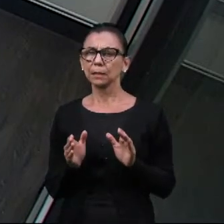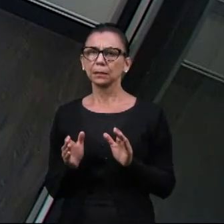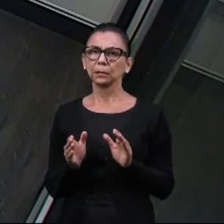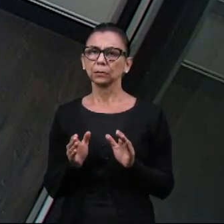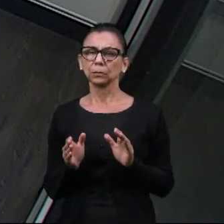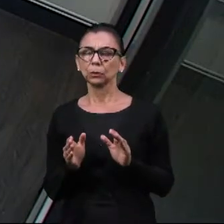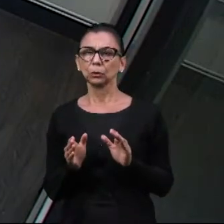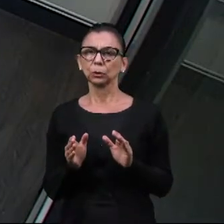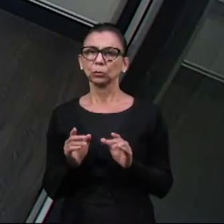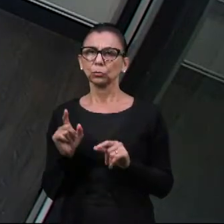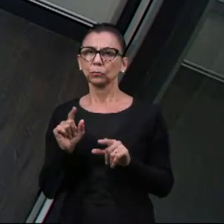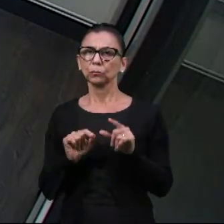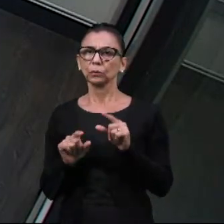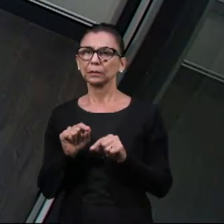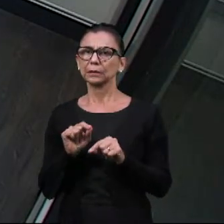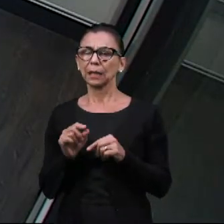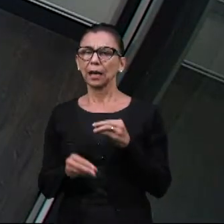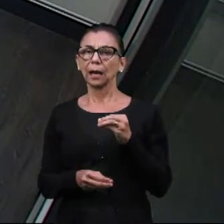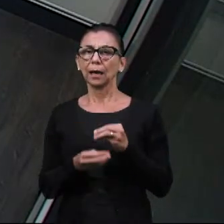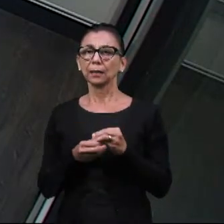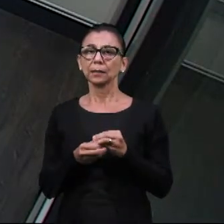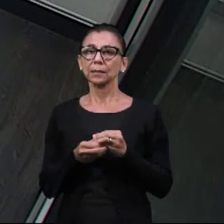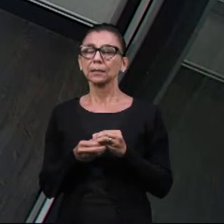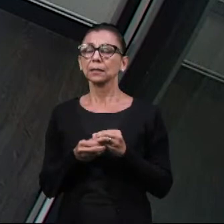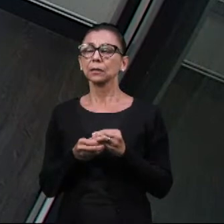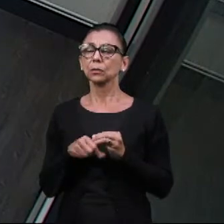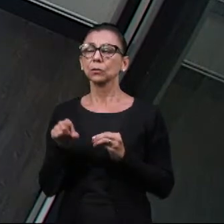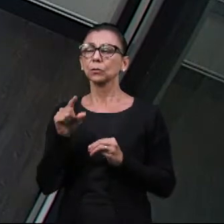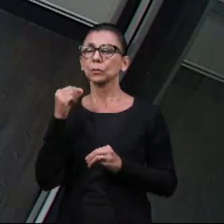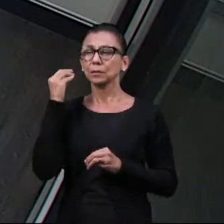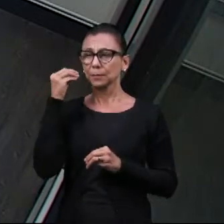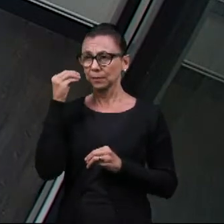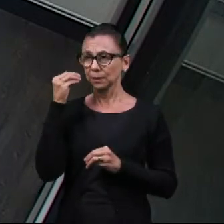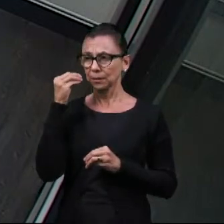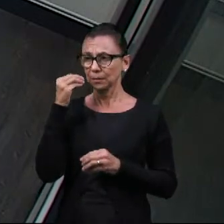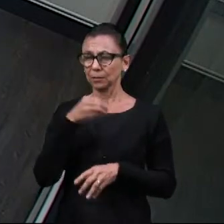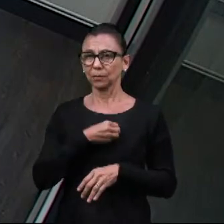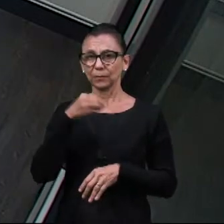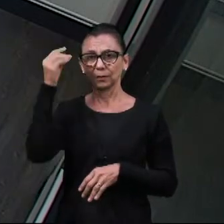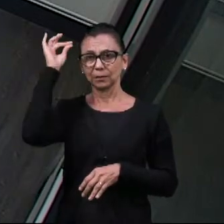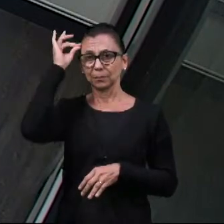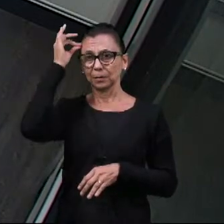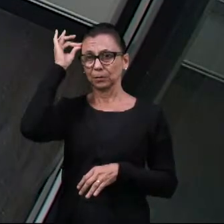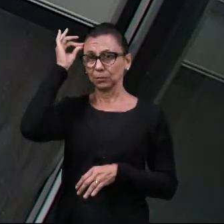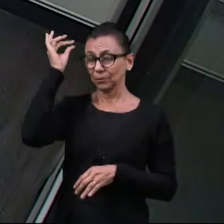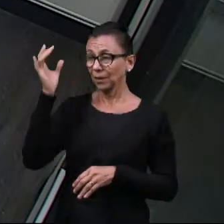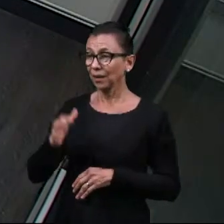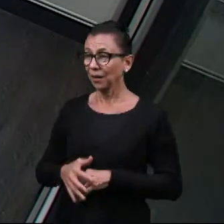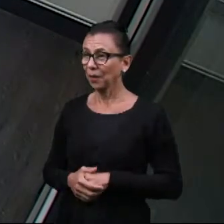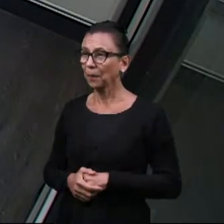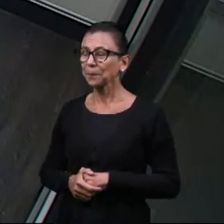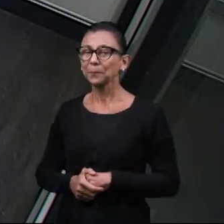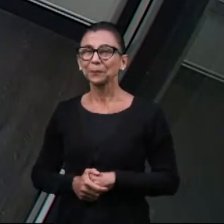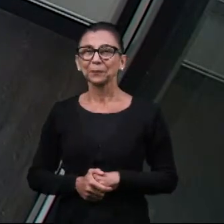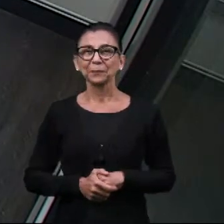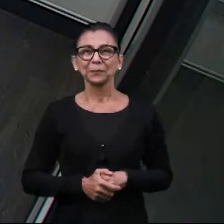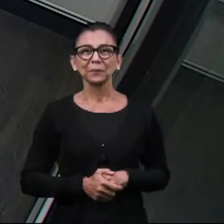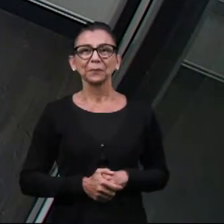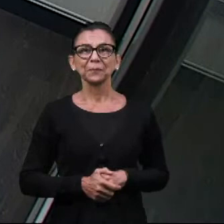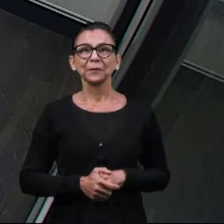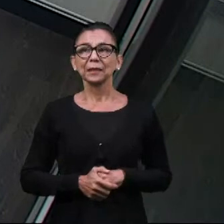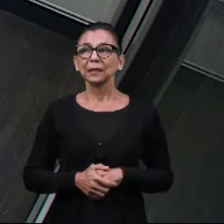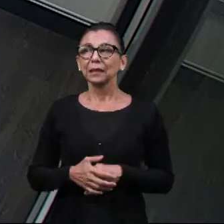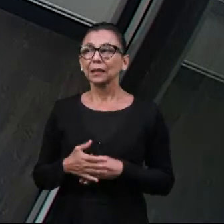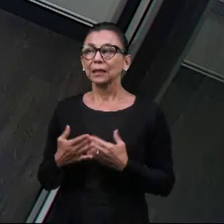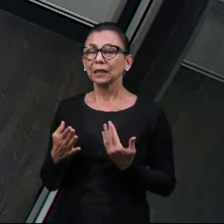agregasse a sua vida espiritual, a vida do senhor ali como pastor? O senhor traz como experiência nesse 1 ano e